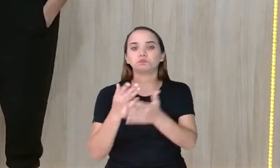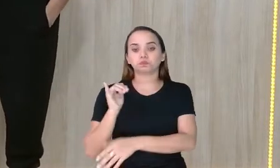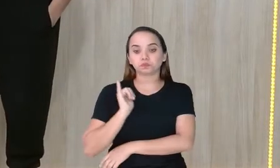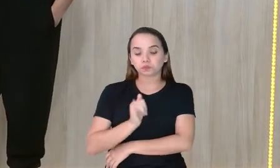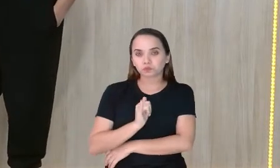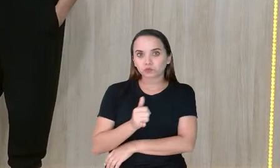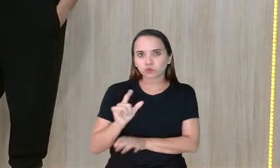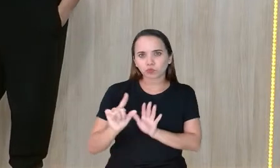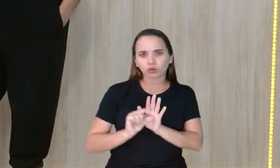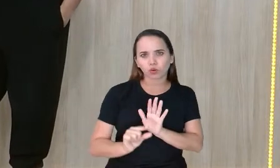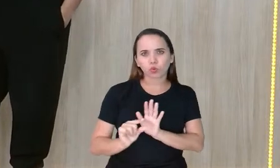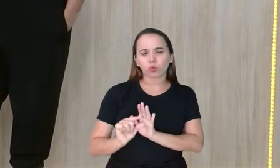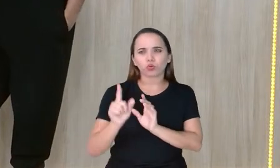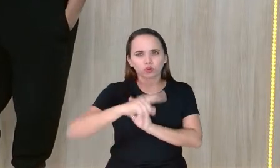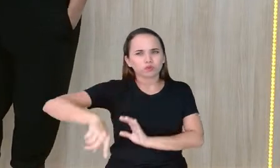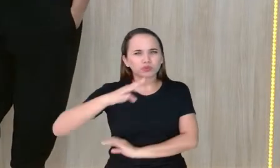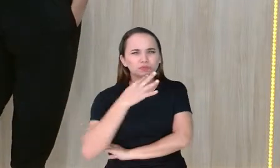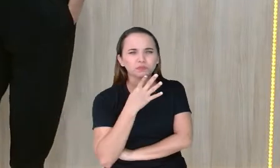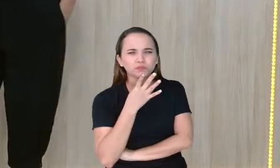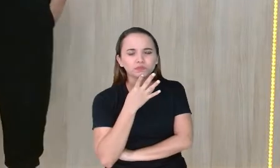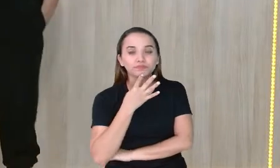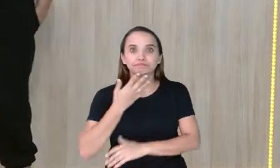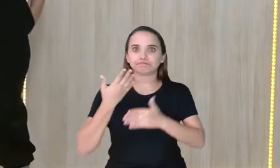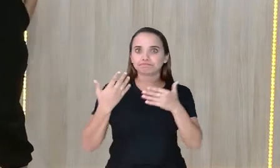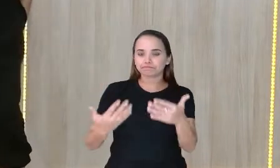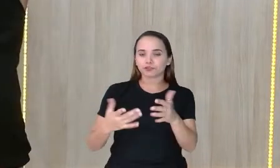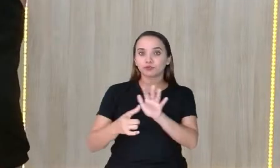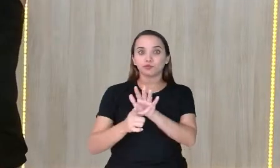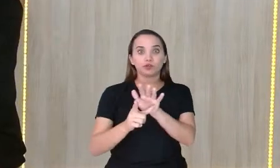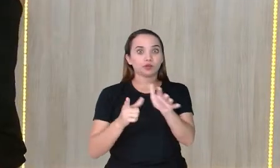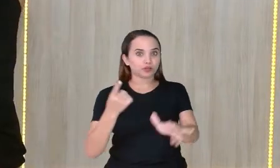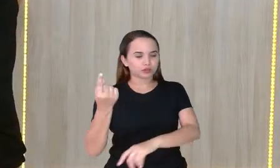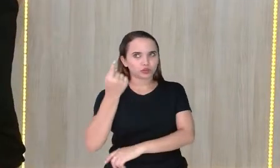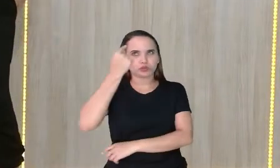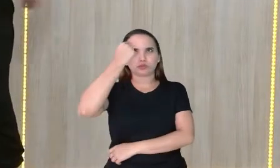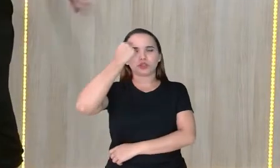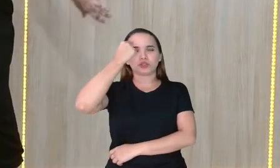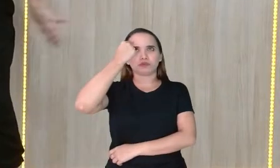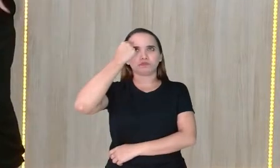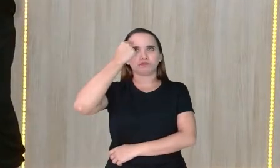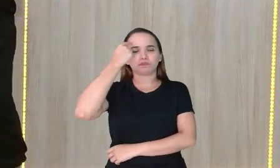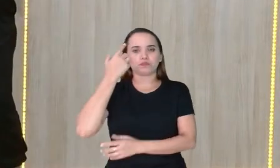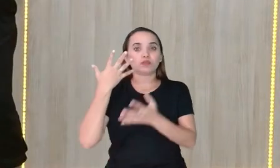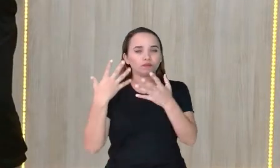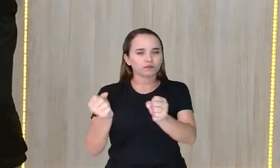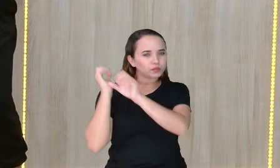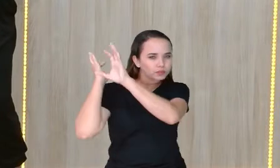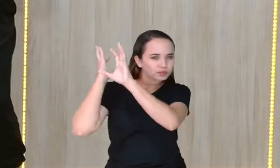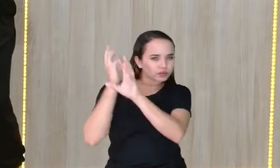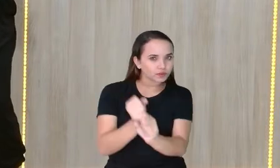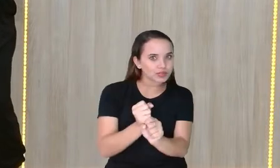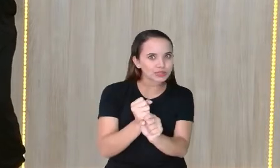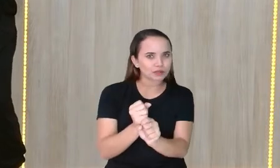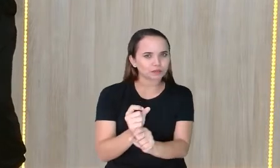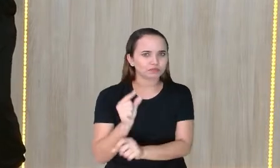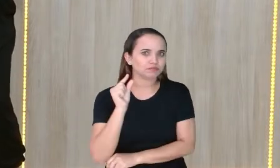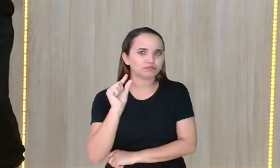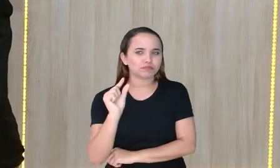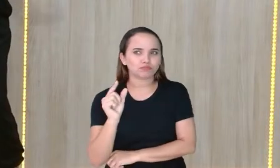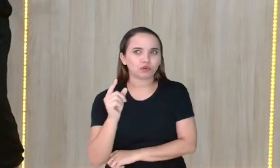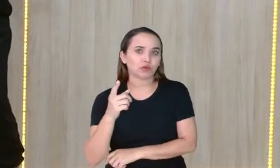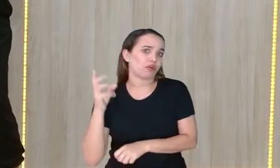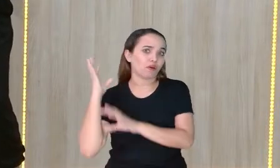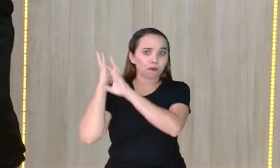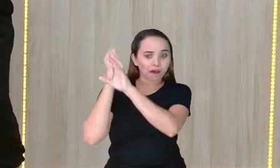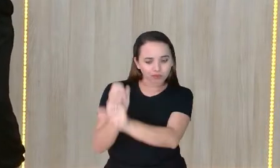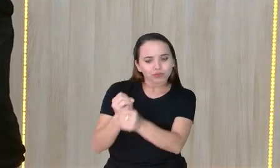que são mini contos? Antes da gente pensar nisso, vamos revisar. Hora da revisão, porque revisar não faz